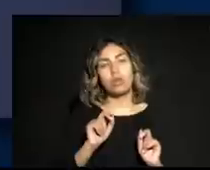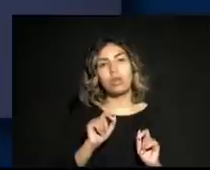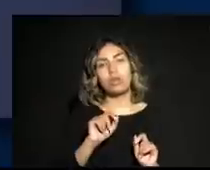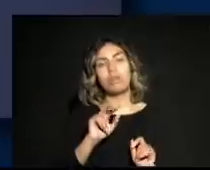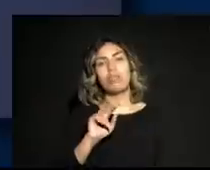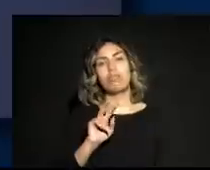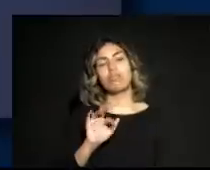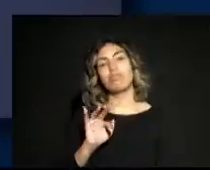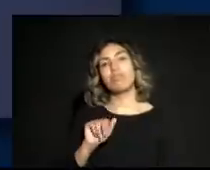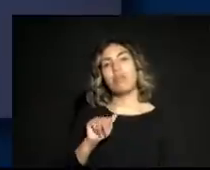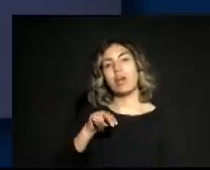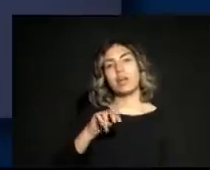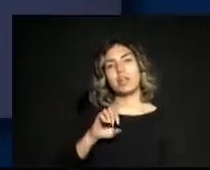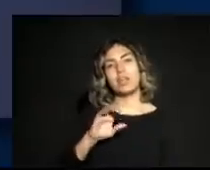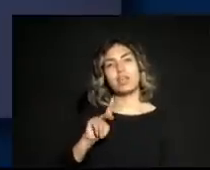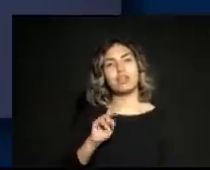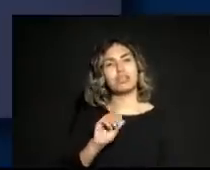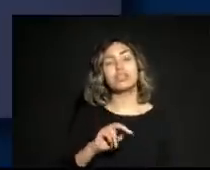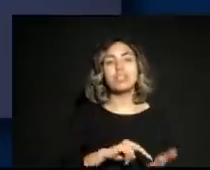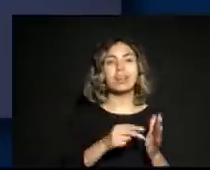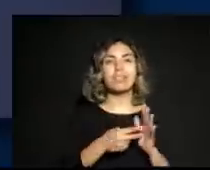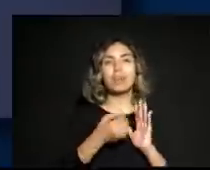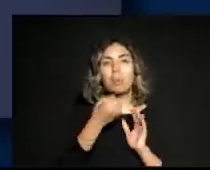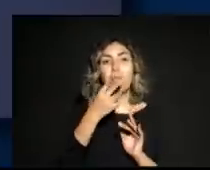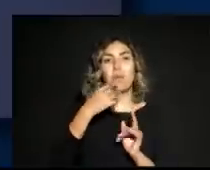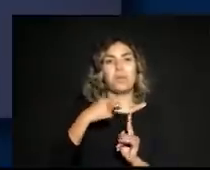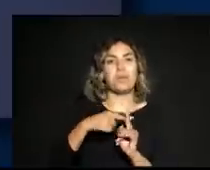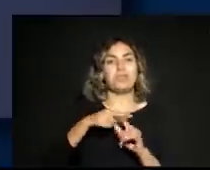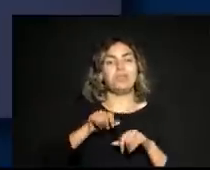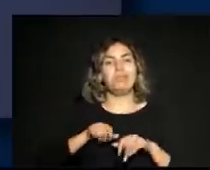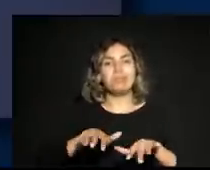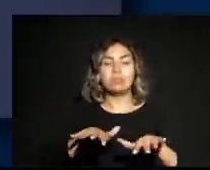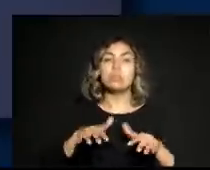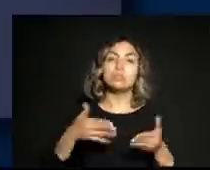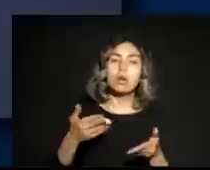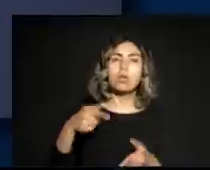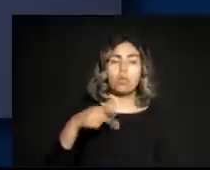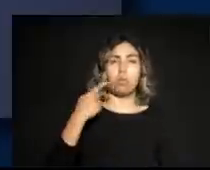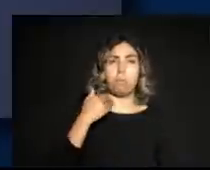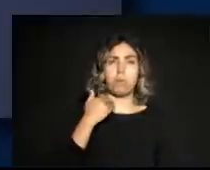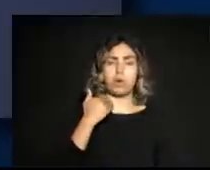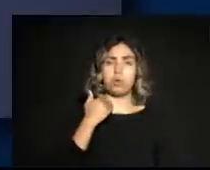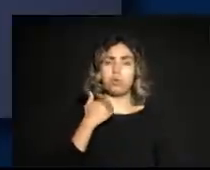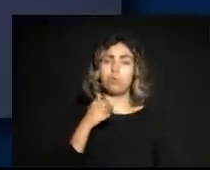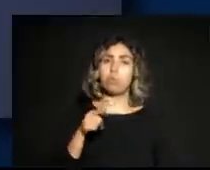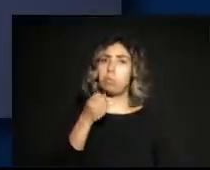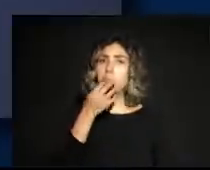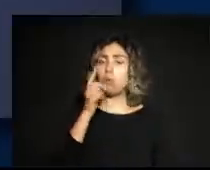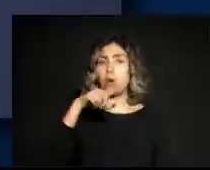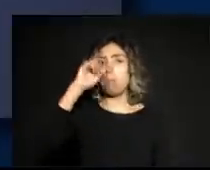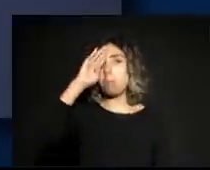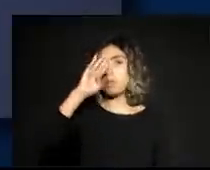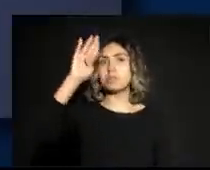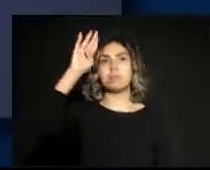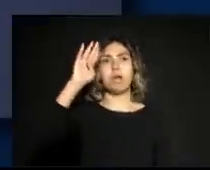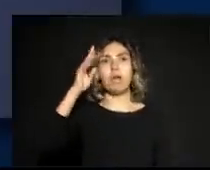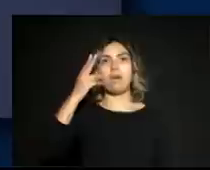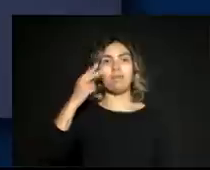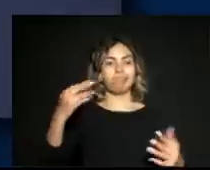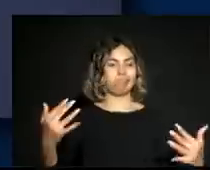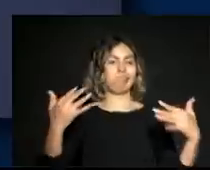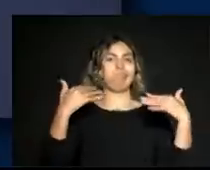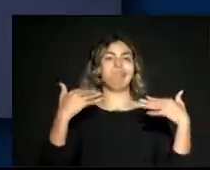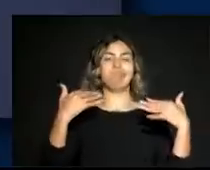público E como você disse o banco ele tem o privilégio de ser um ator talvez principal ator